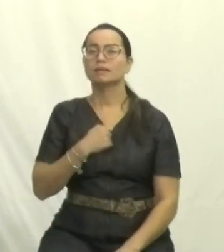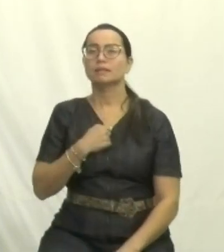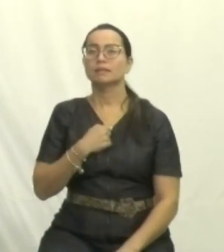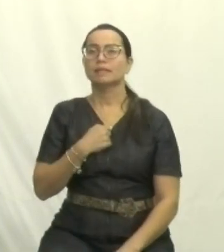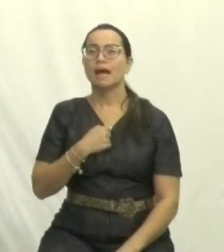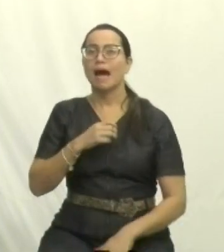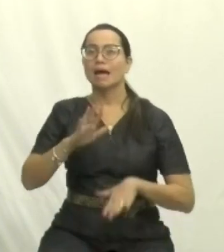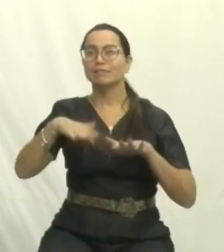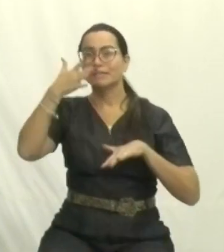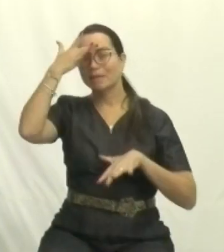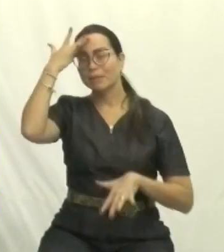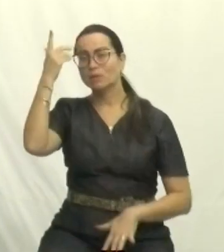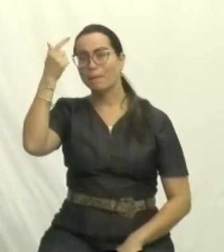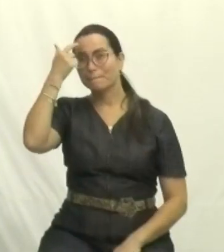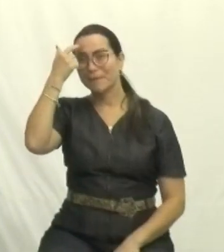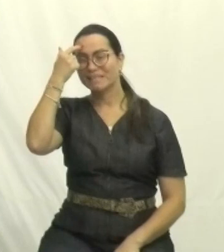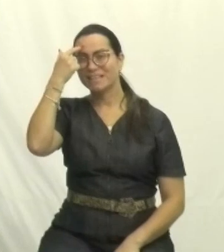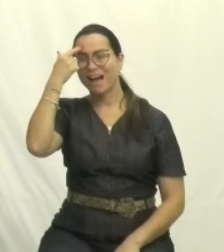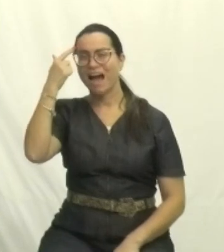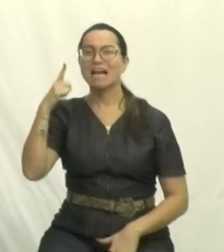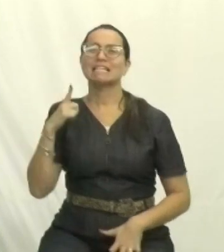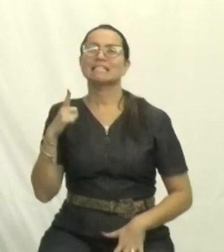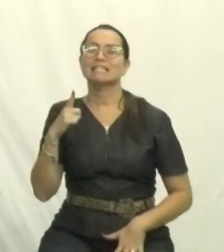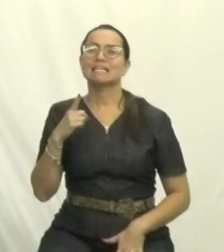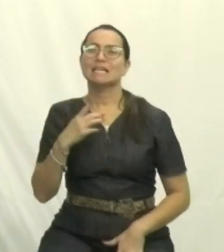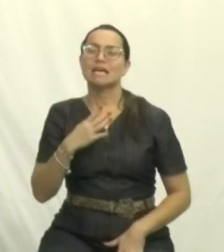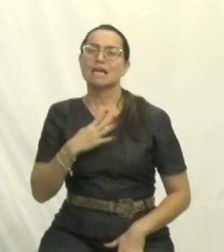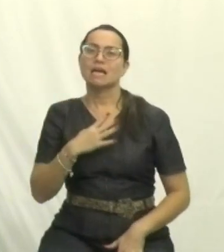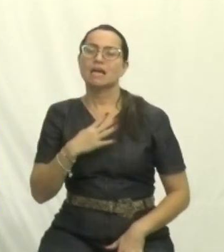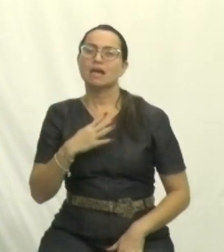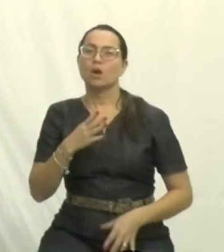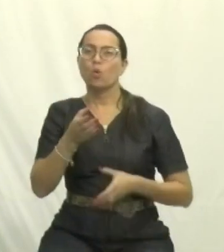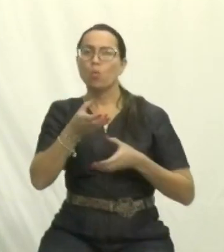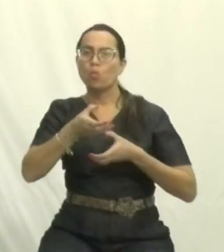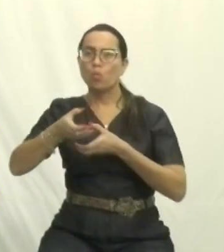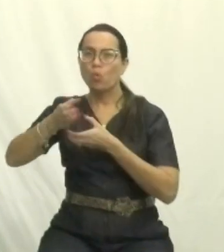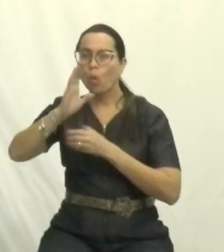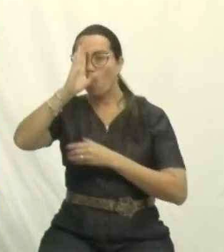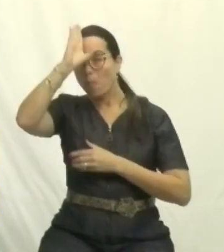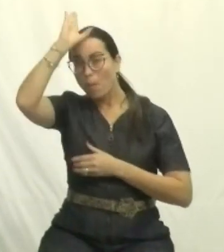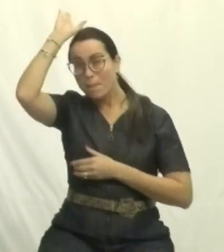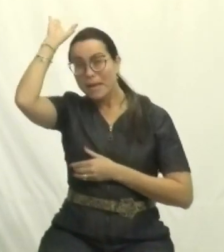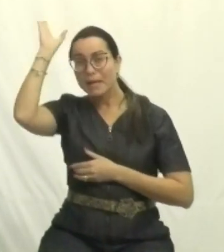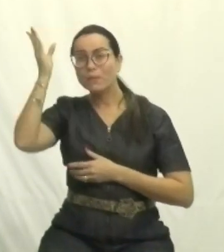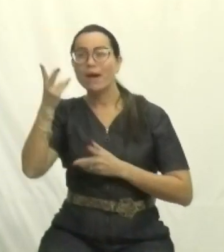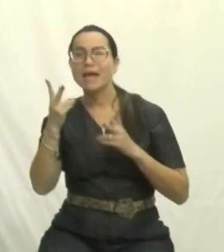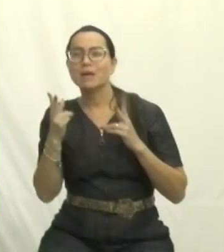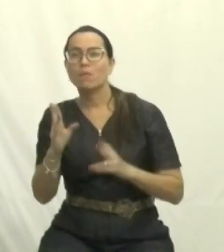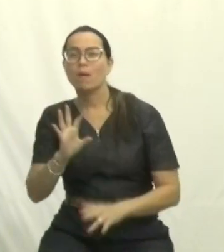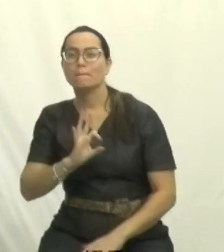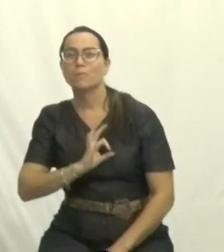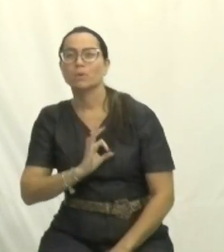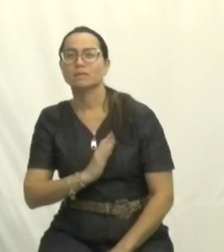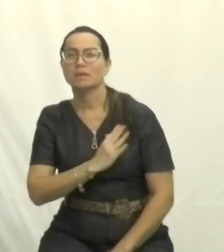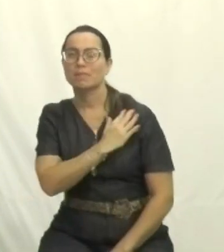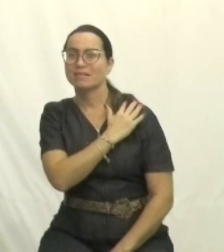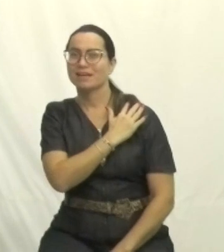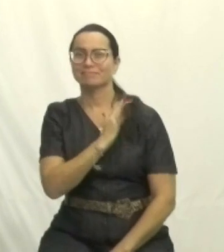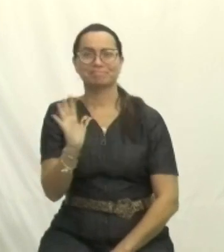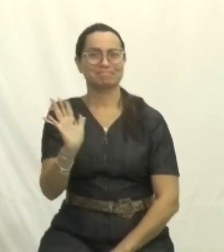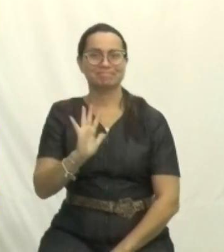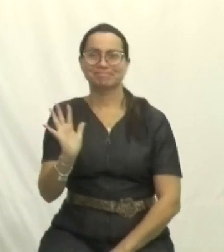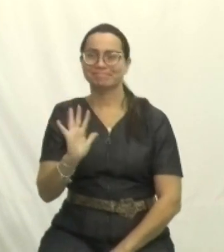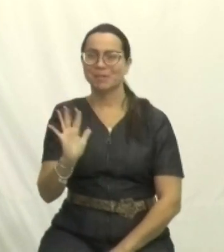Polícia Militar. E desde 2003, nós somos uma instituição autônoma e independente. Então, até